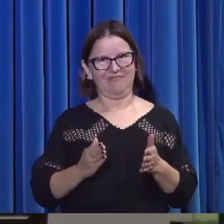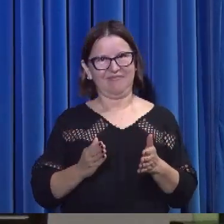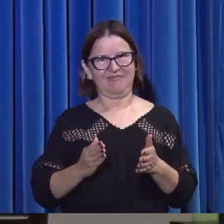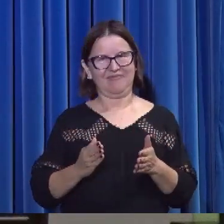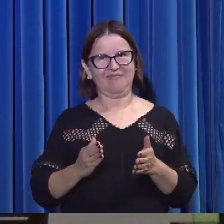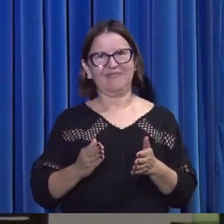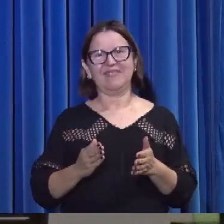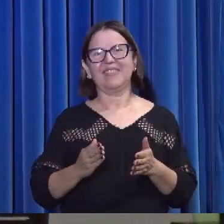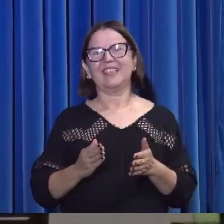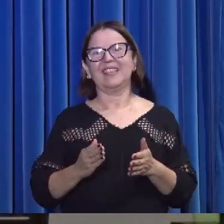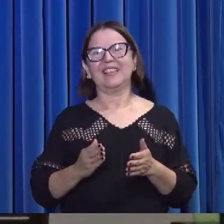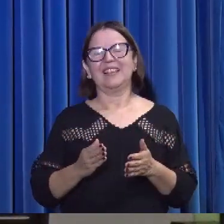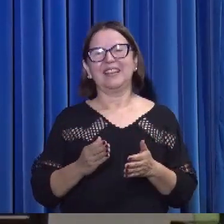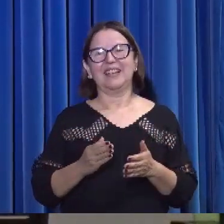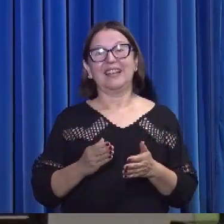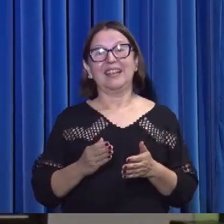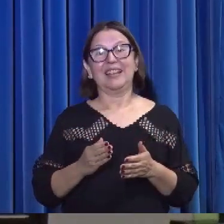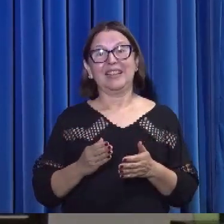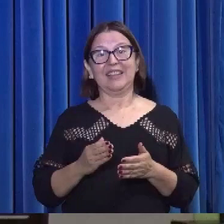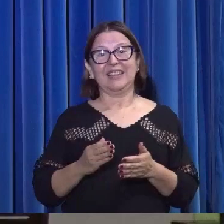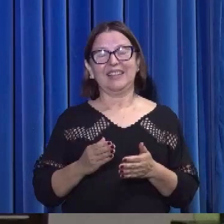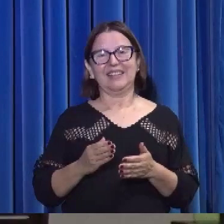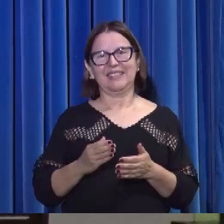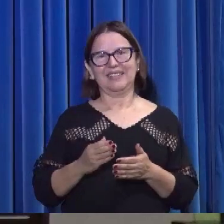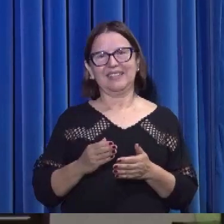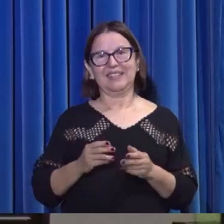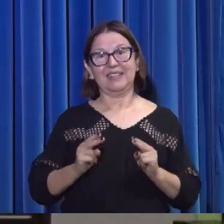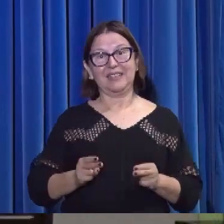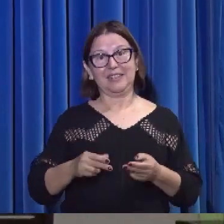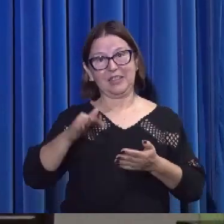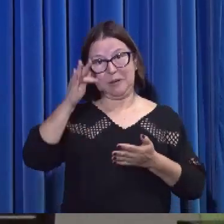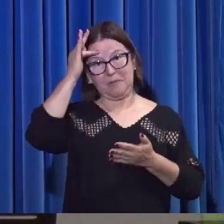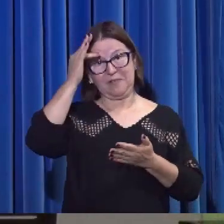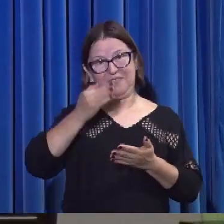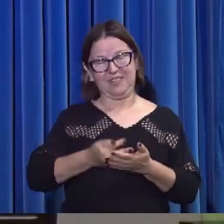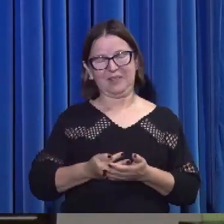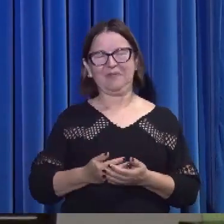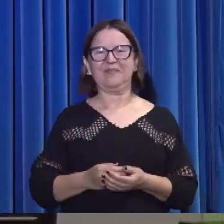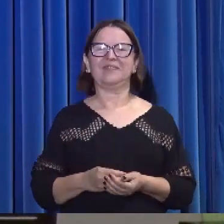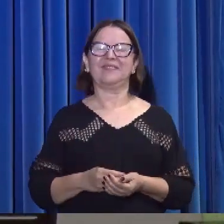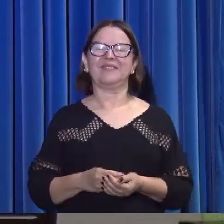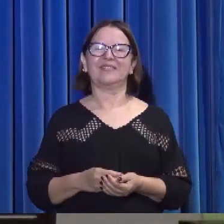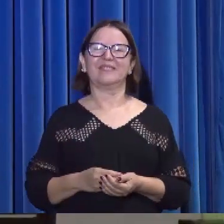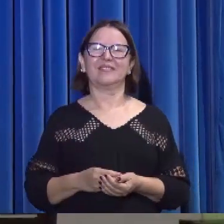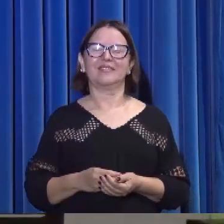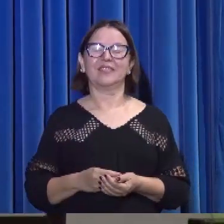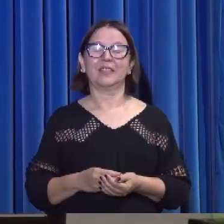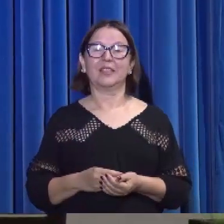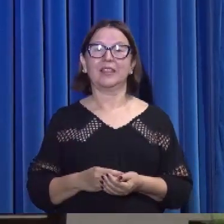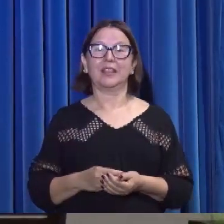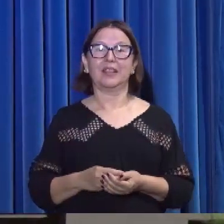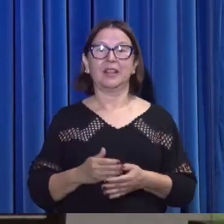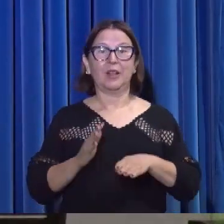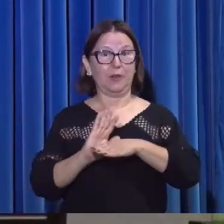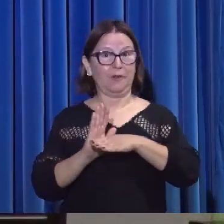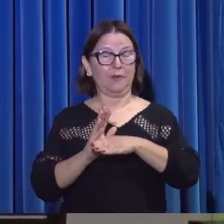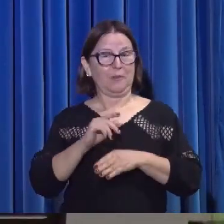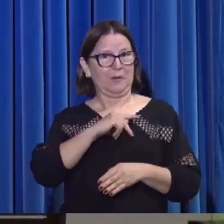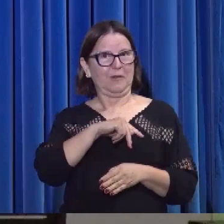Eu que sou duro de me emocionar e de chorar. Nesse filme de Paulo, quando ele vem